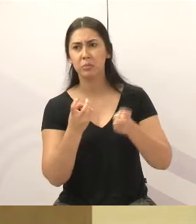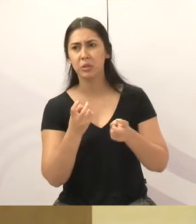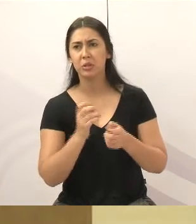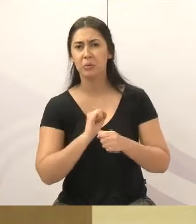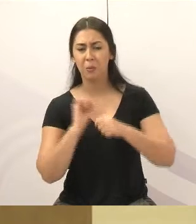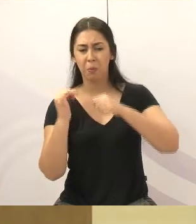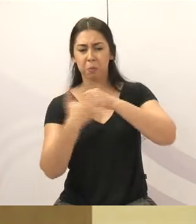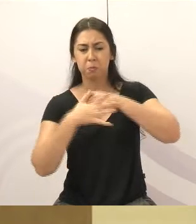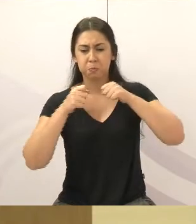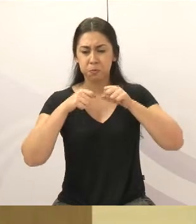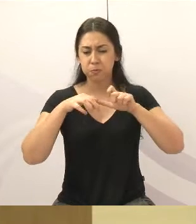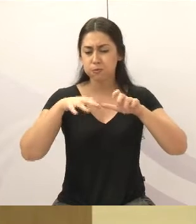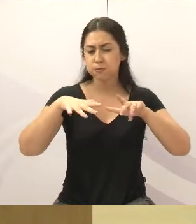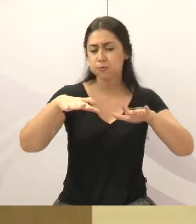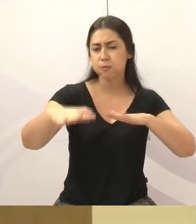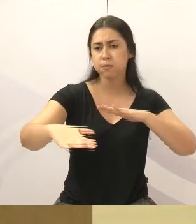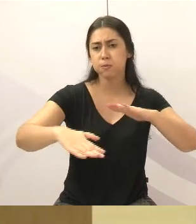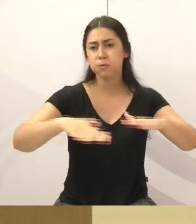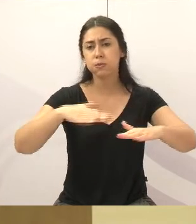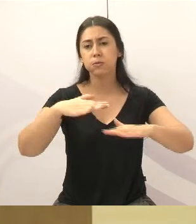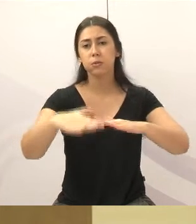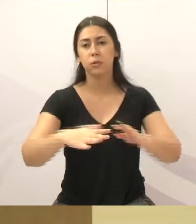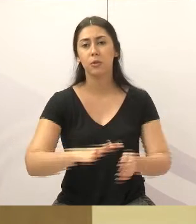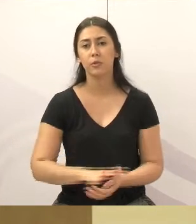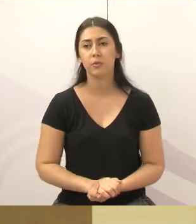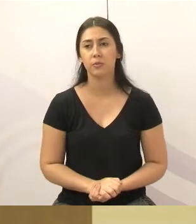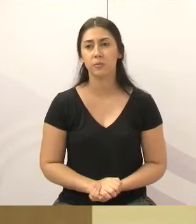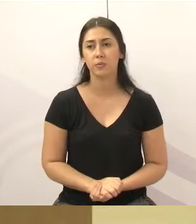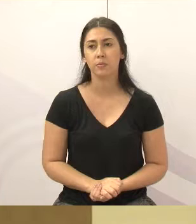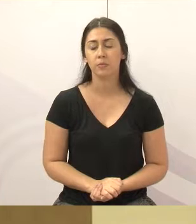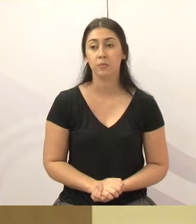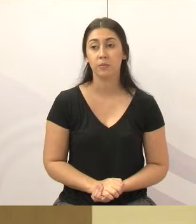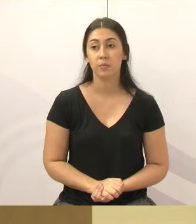da pandemia, e